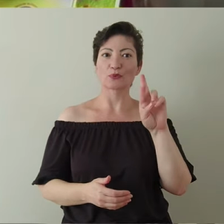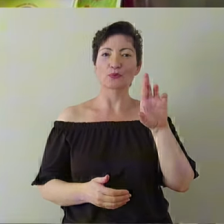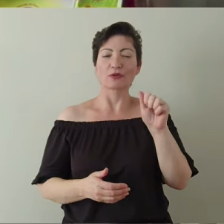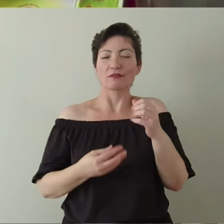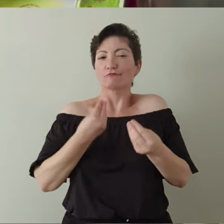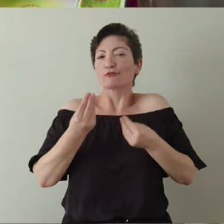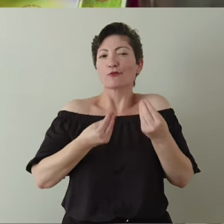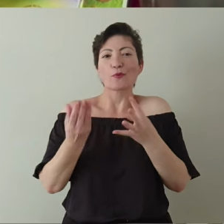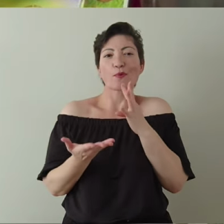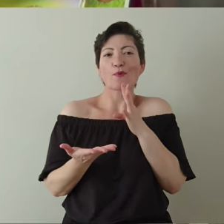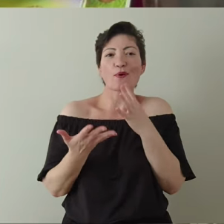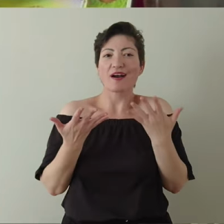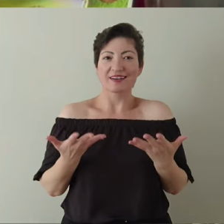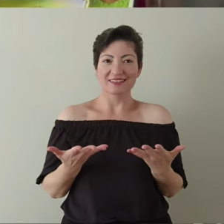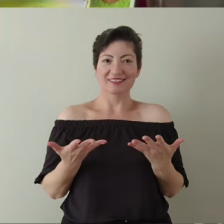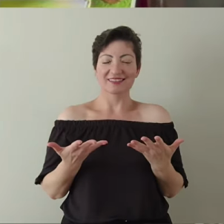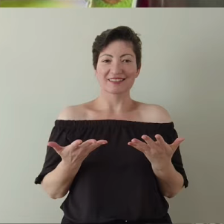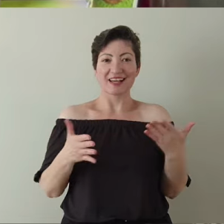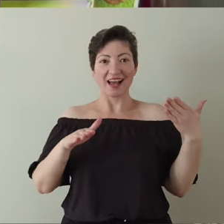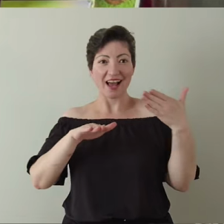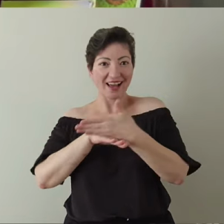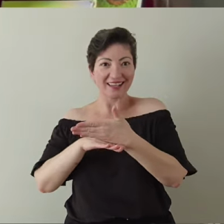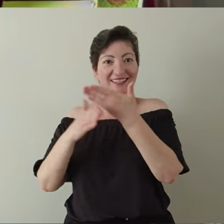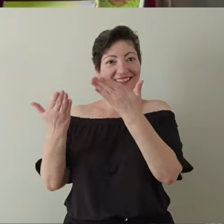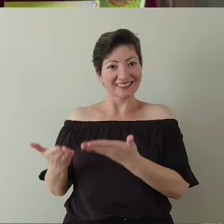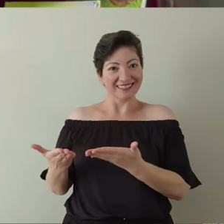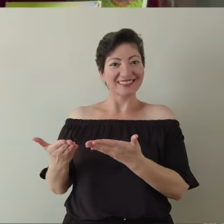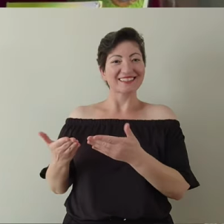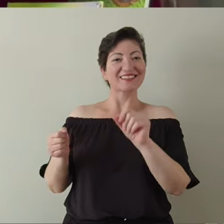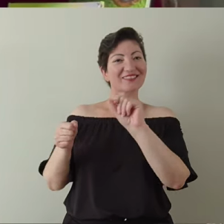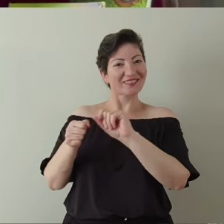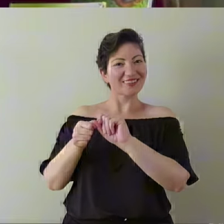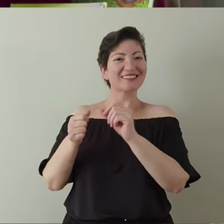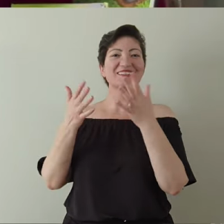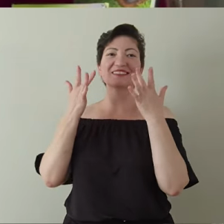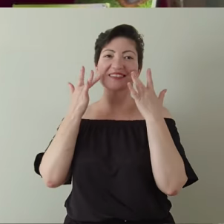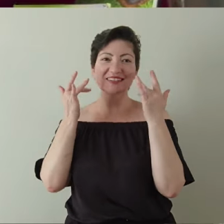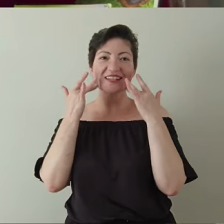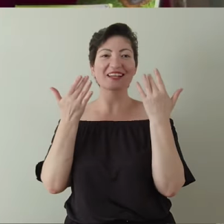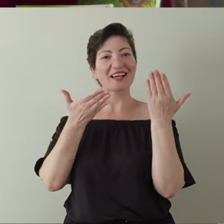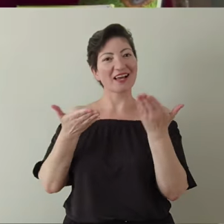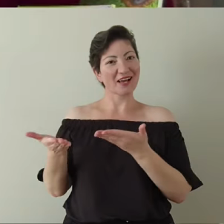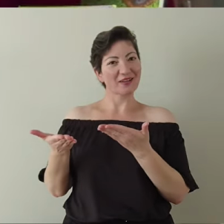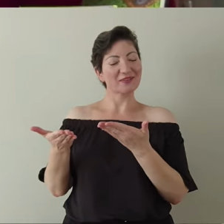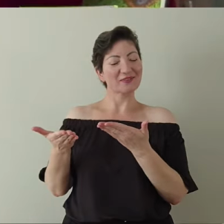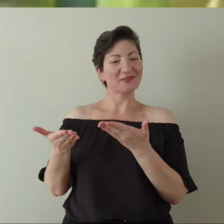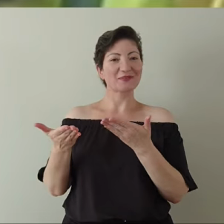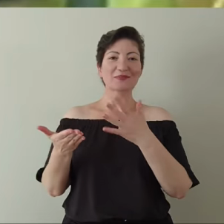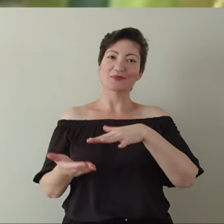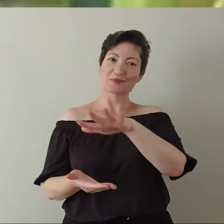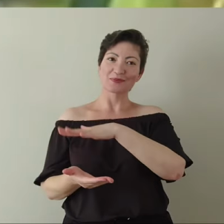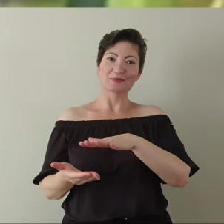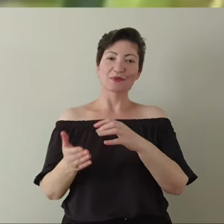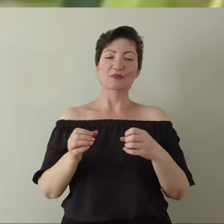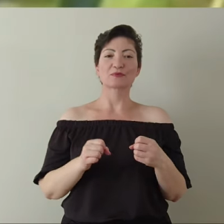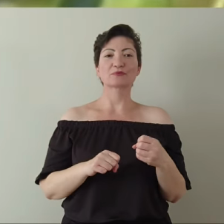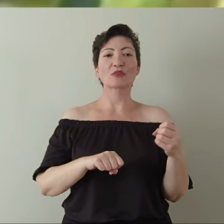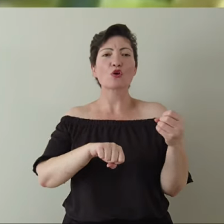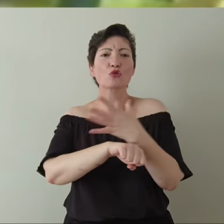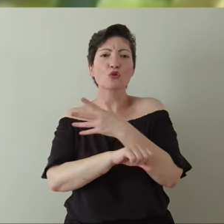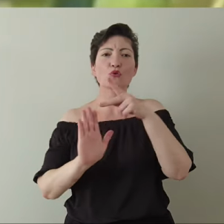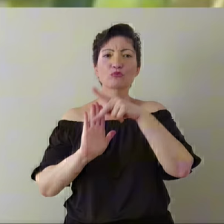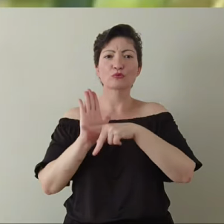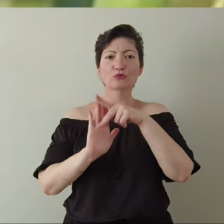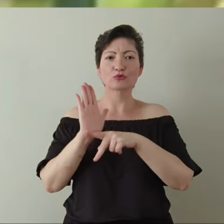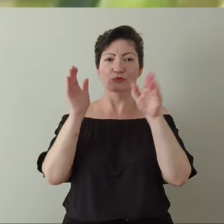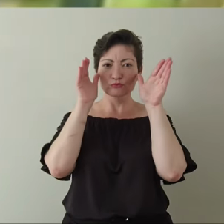arte? O grupo atuando. Eu vi o grupo já atuando no meu quintal. Esse novo trabalho, o